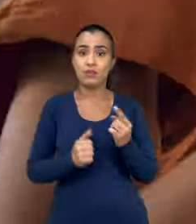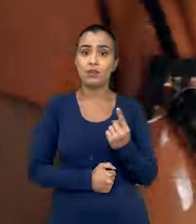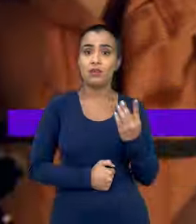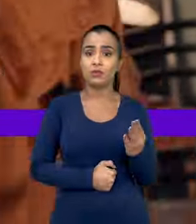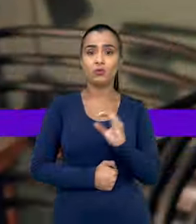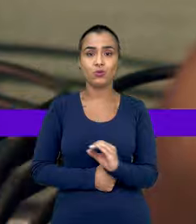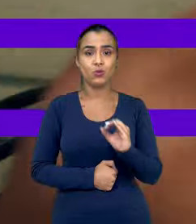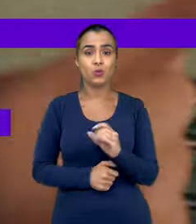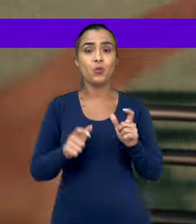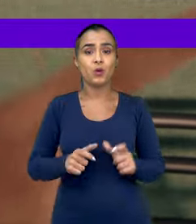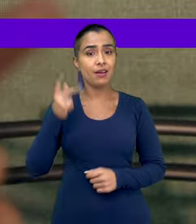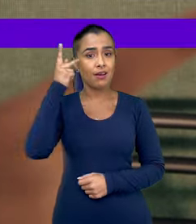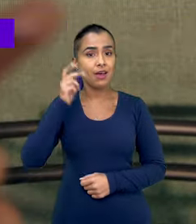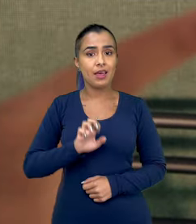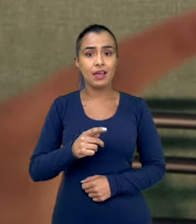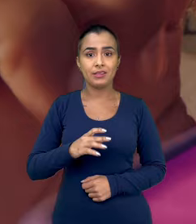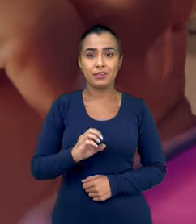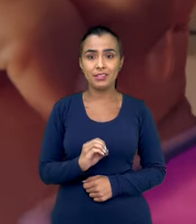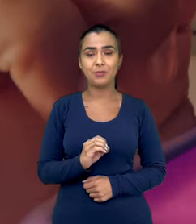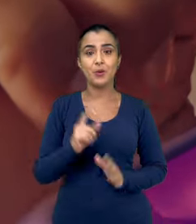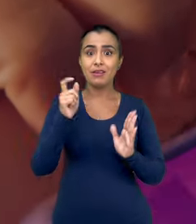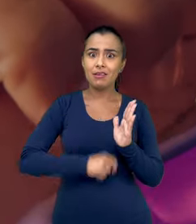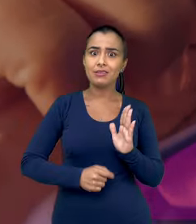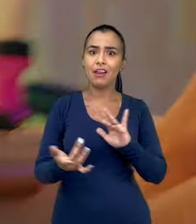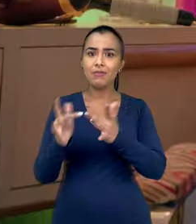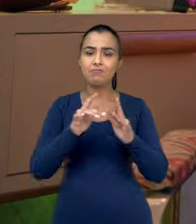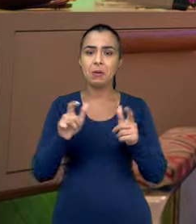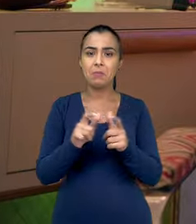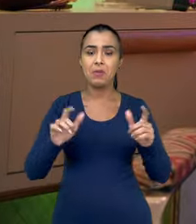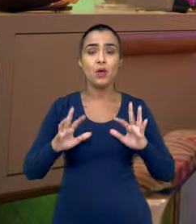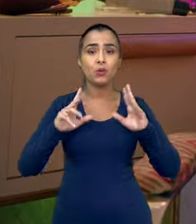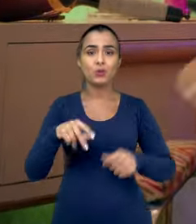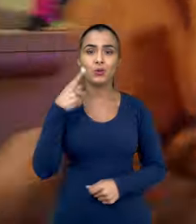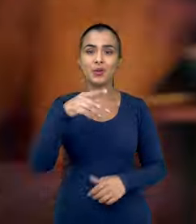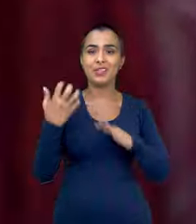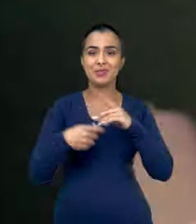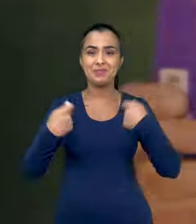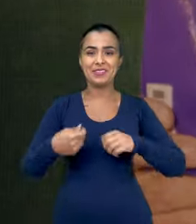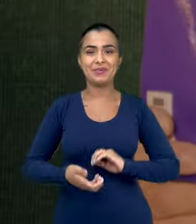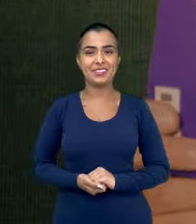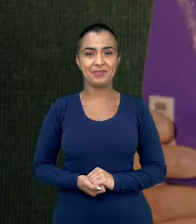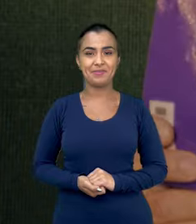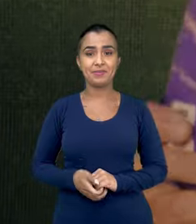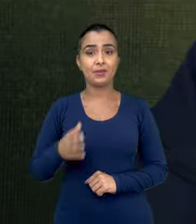de 11 a 14 de outubro, no São Paulo Expo. Inscreva-se e venha criar conexões com tudo que sua